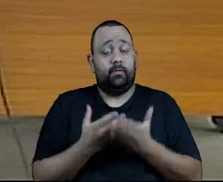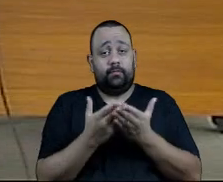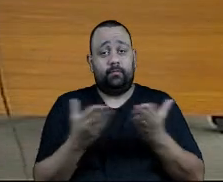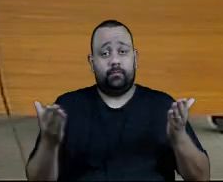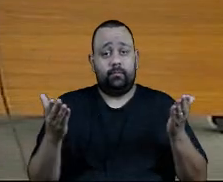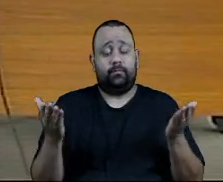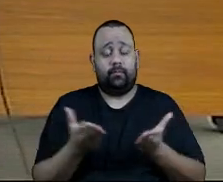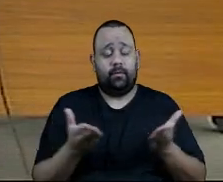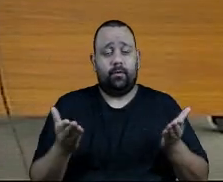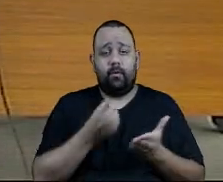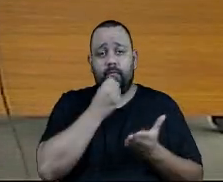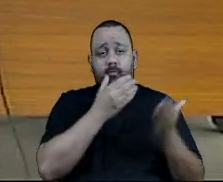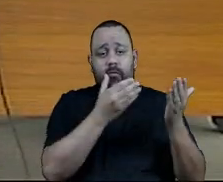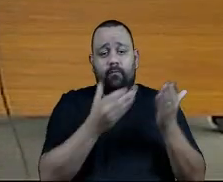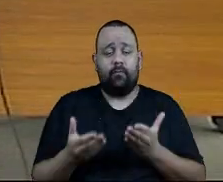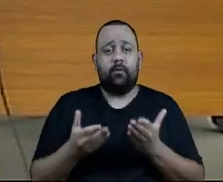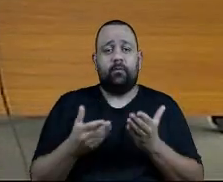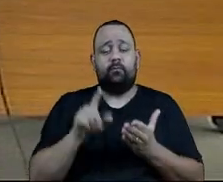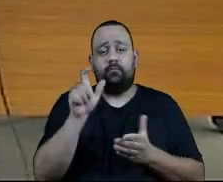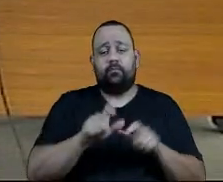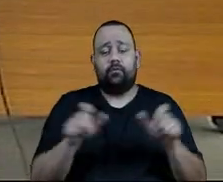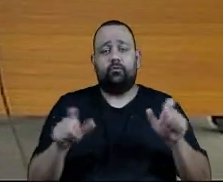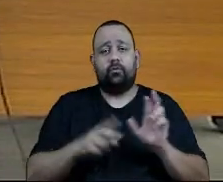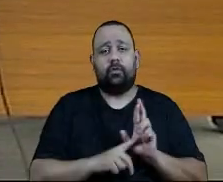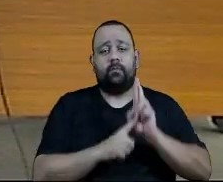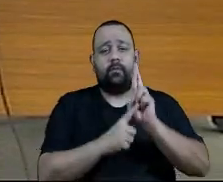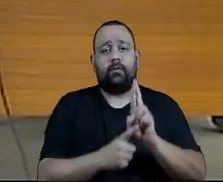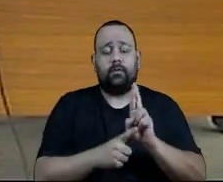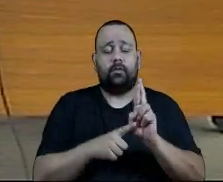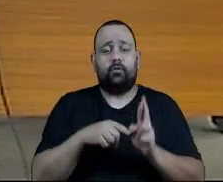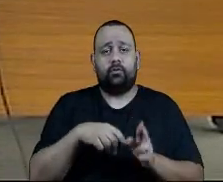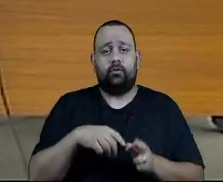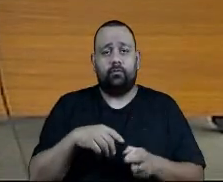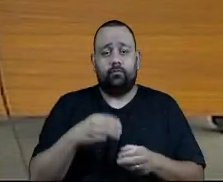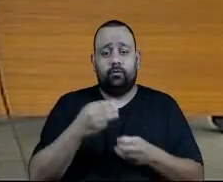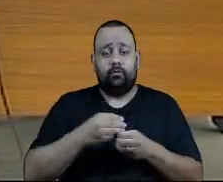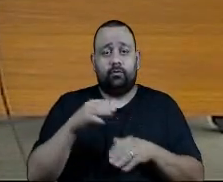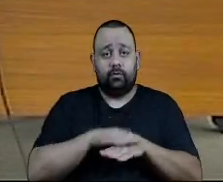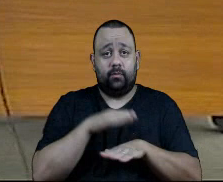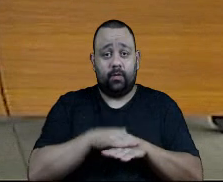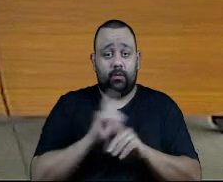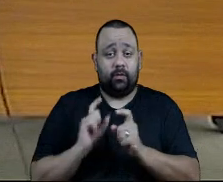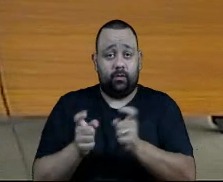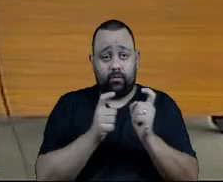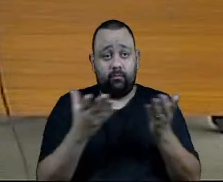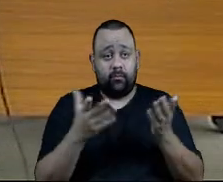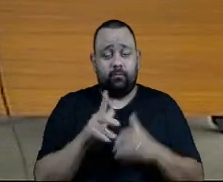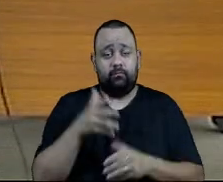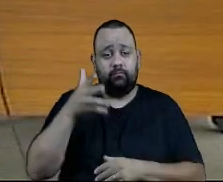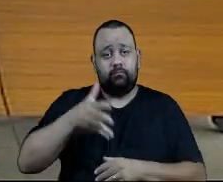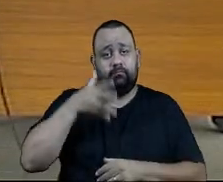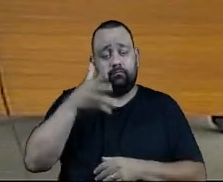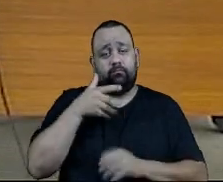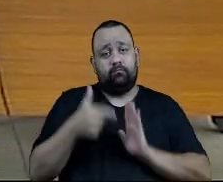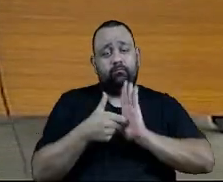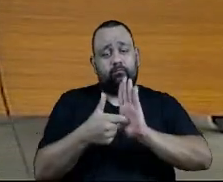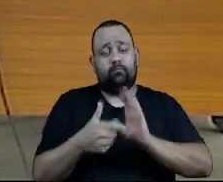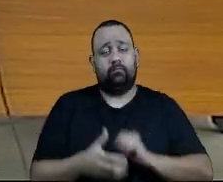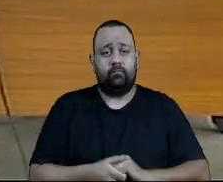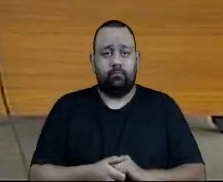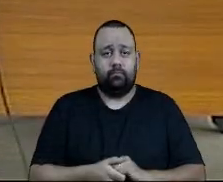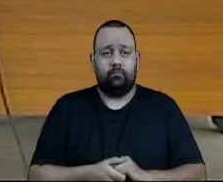Agradecemos a presença e damos boas-vindas aos representantes do município de Amparo, presentes nessa reunião, e que farão